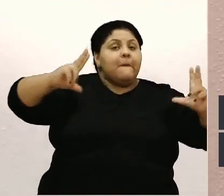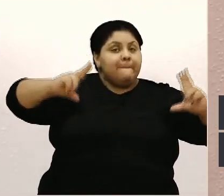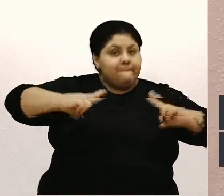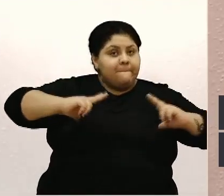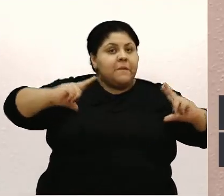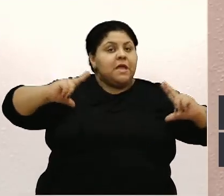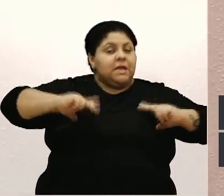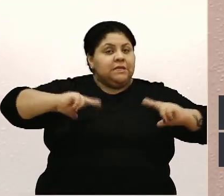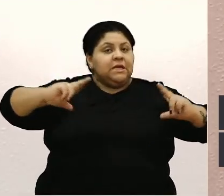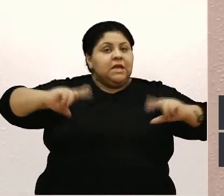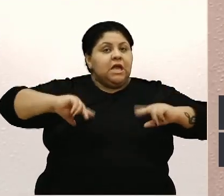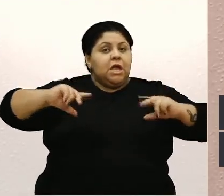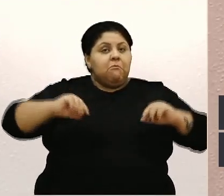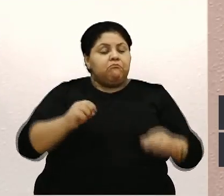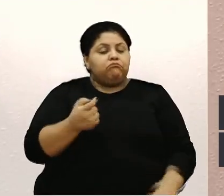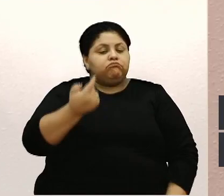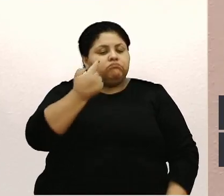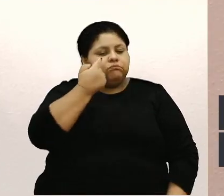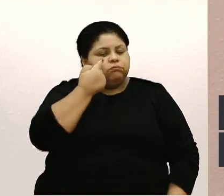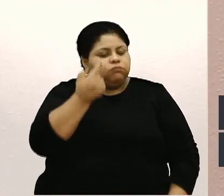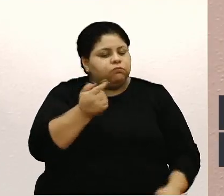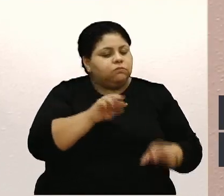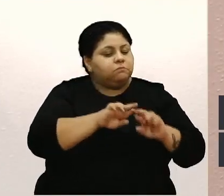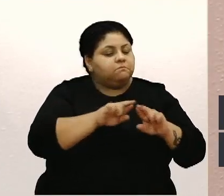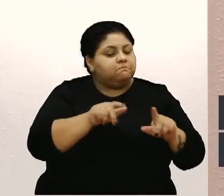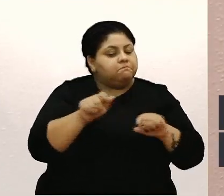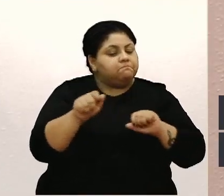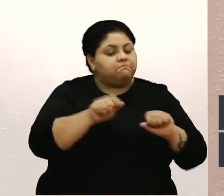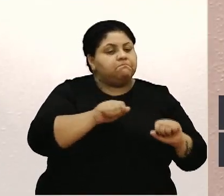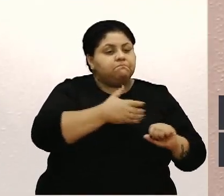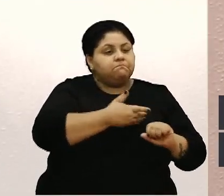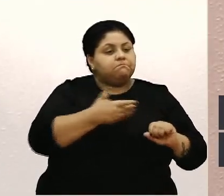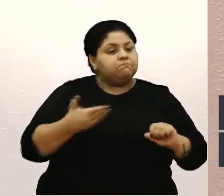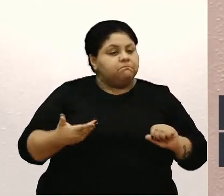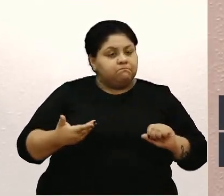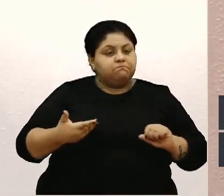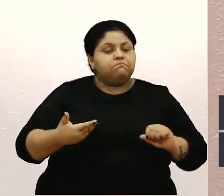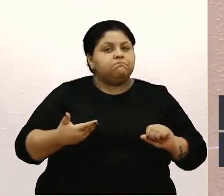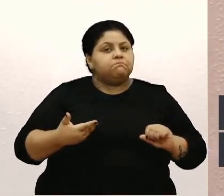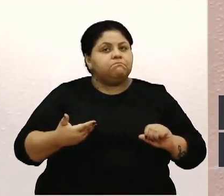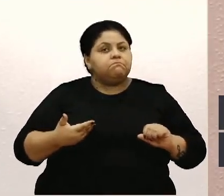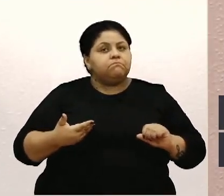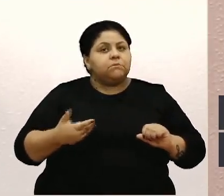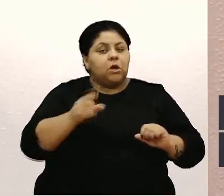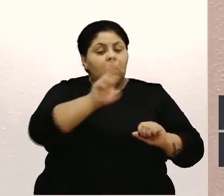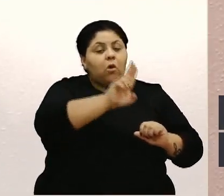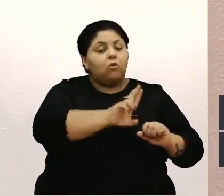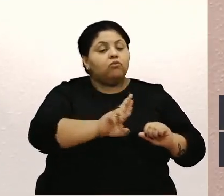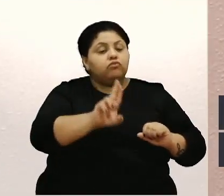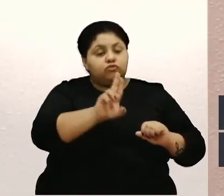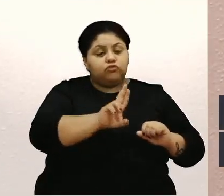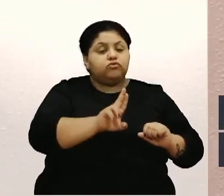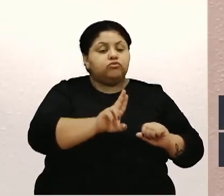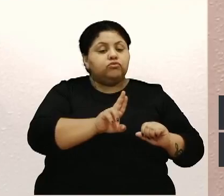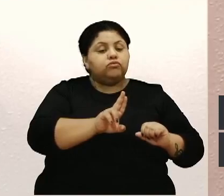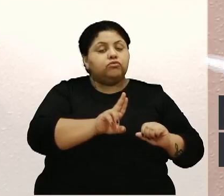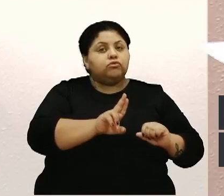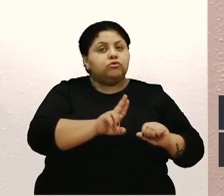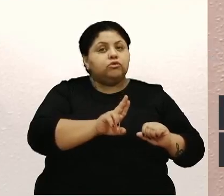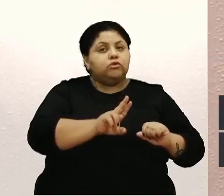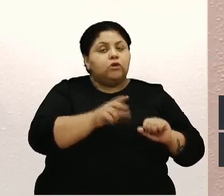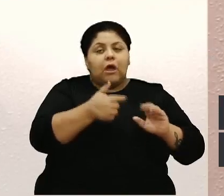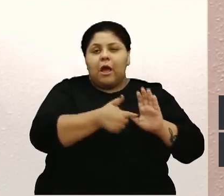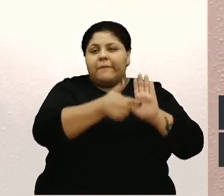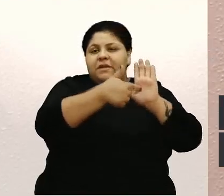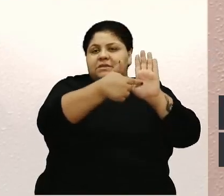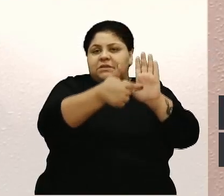olhar diferenciado do poder público para que essa praça fosse tanto ocupada, tanto com shows, como disse